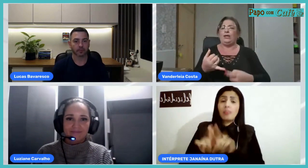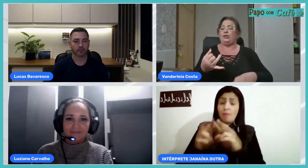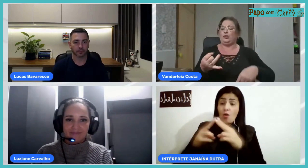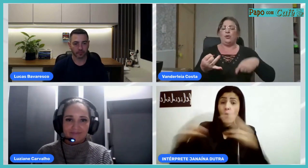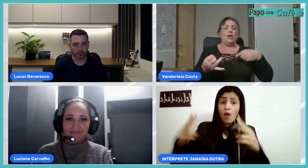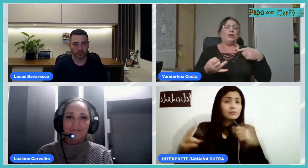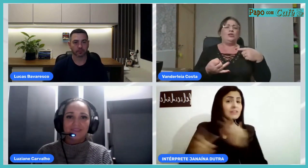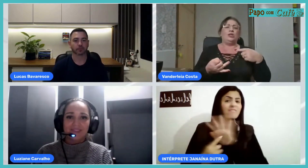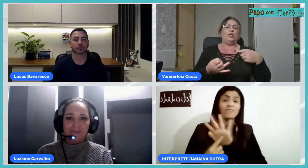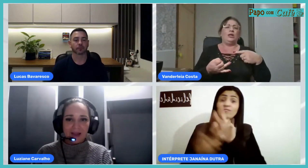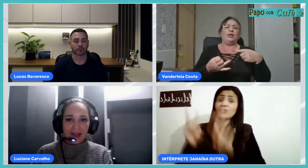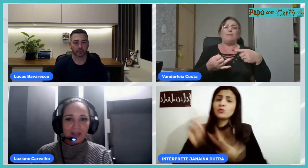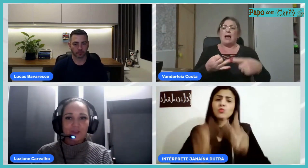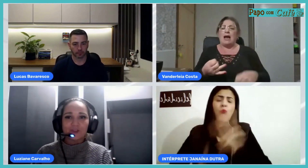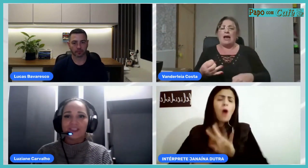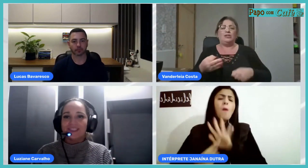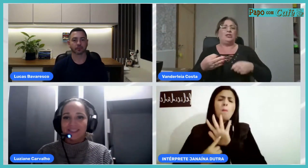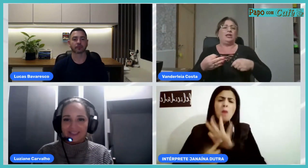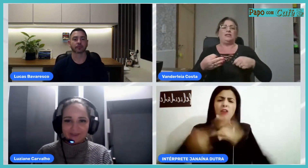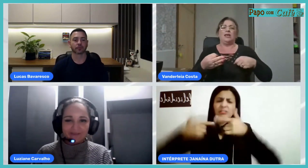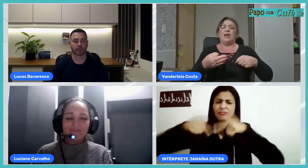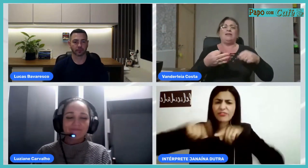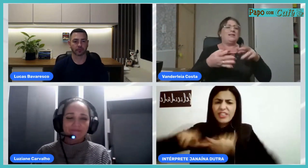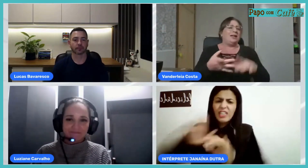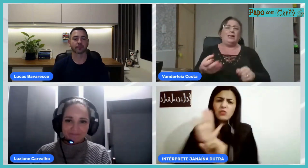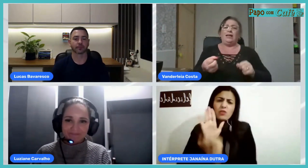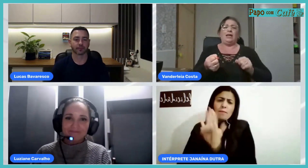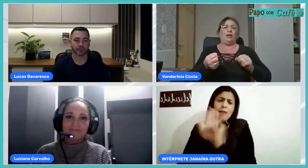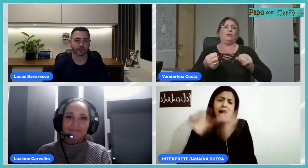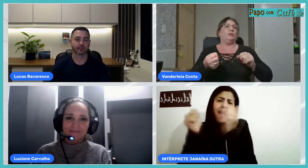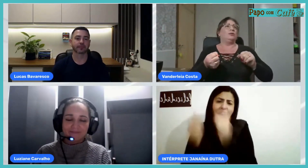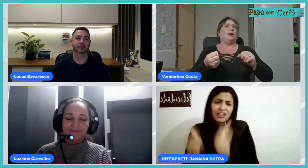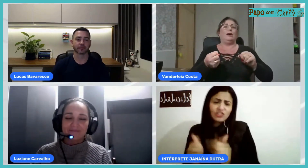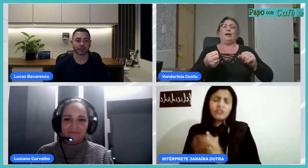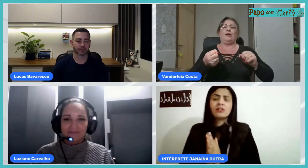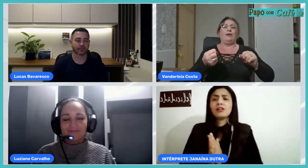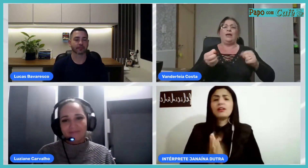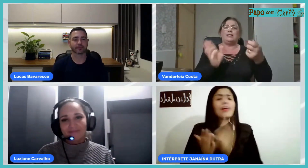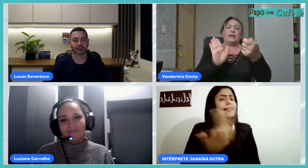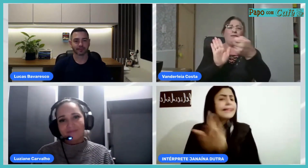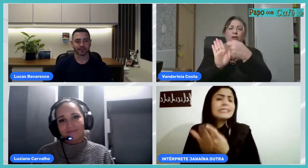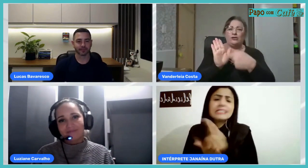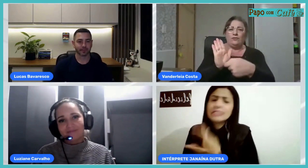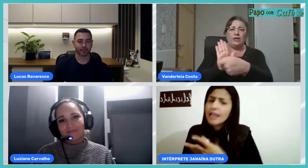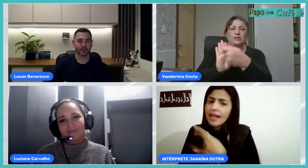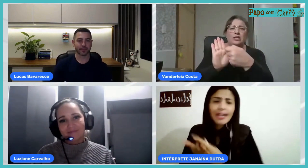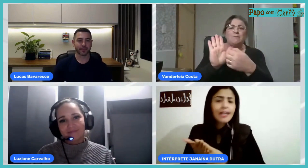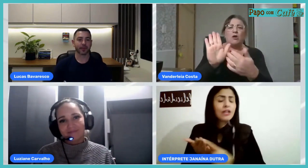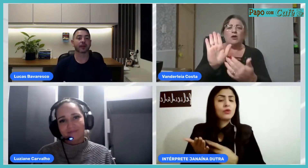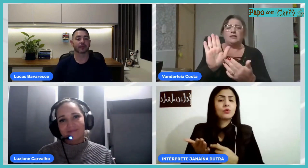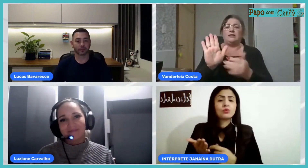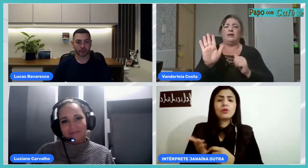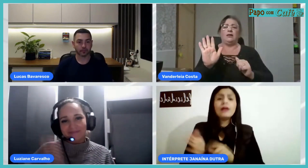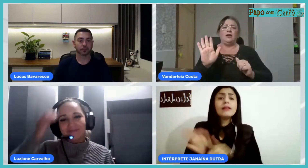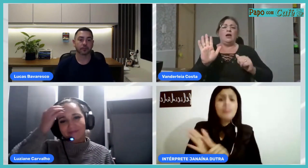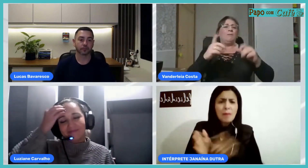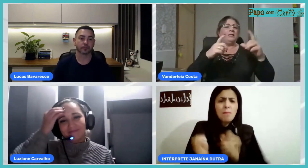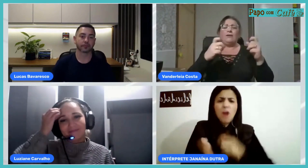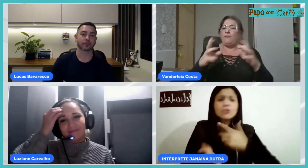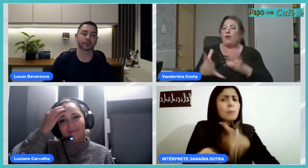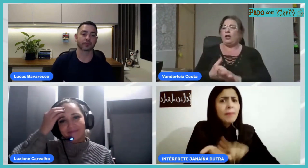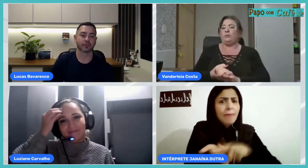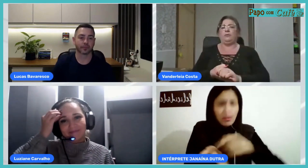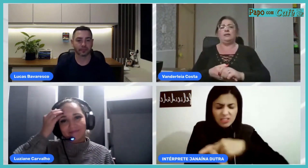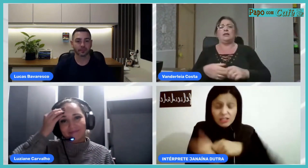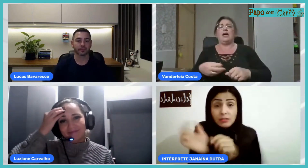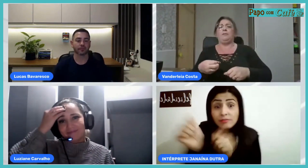de vídeo, de imagens, desenhinhos, risca na folha de ofício ali, mostra,